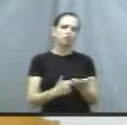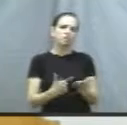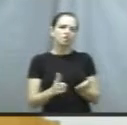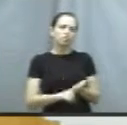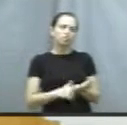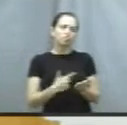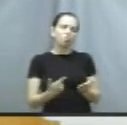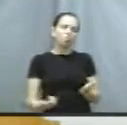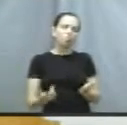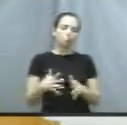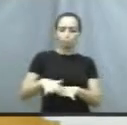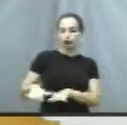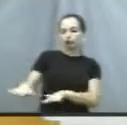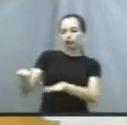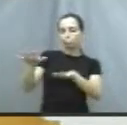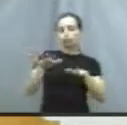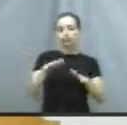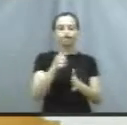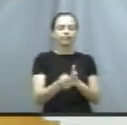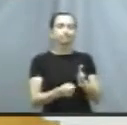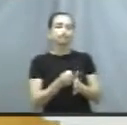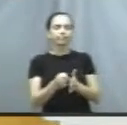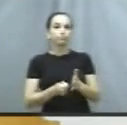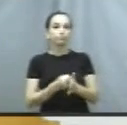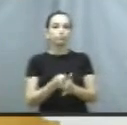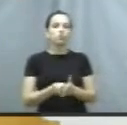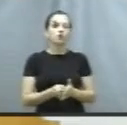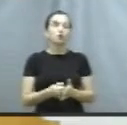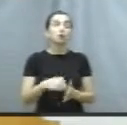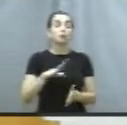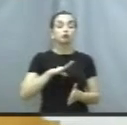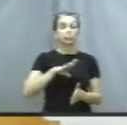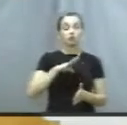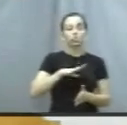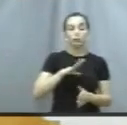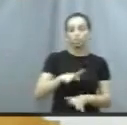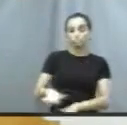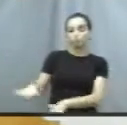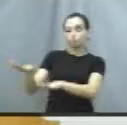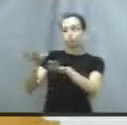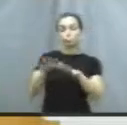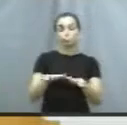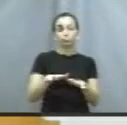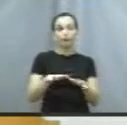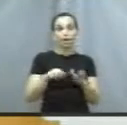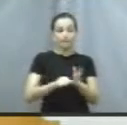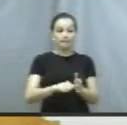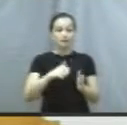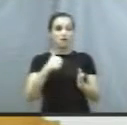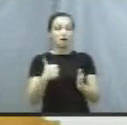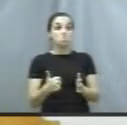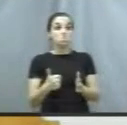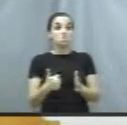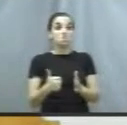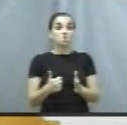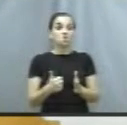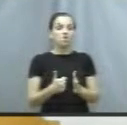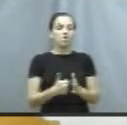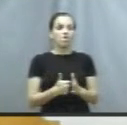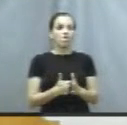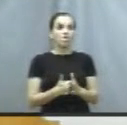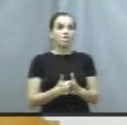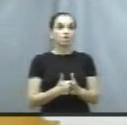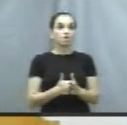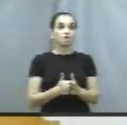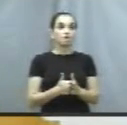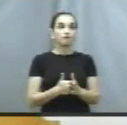jornais da região, de que Araraquara, entre as cidades da região, ela está liderando um ranking nos casos de estupro. A gente já